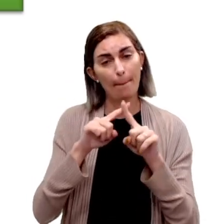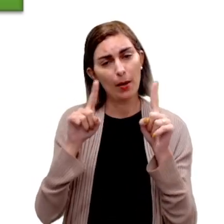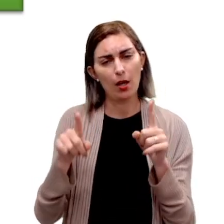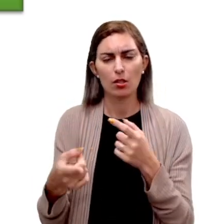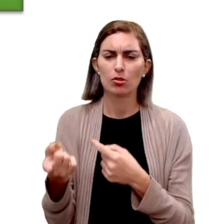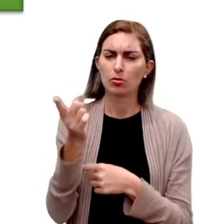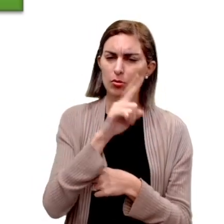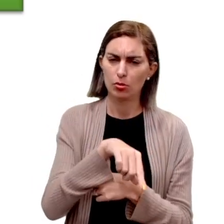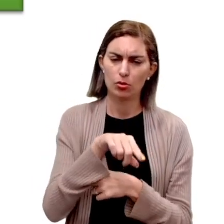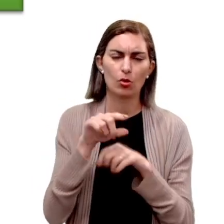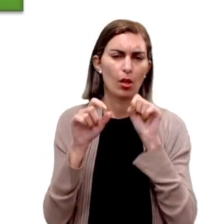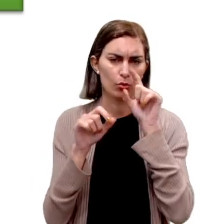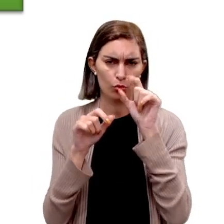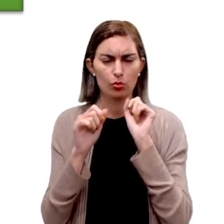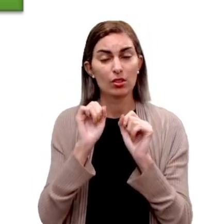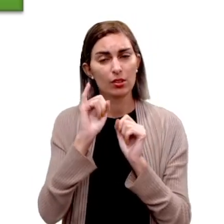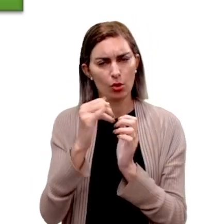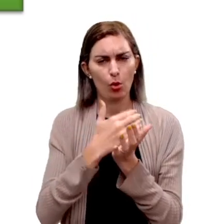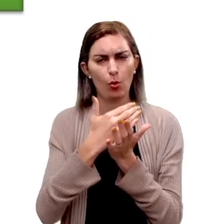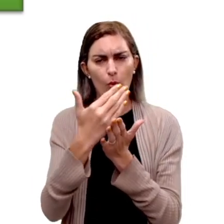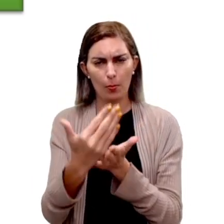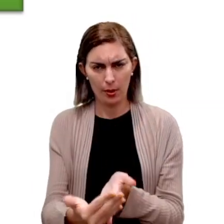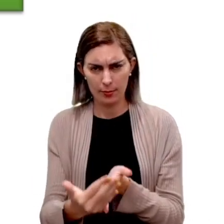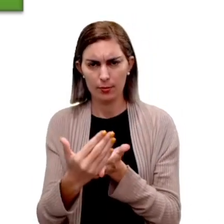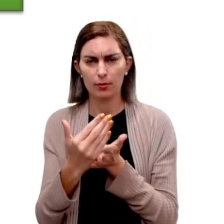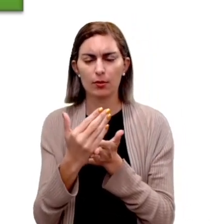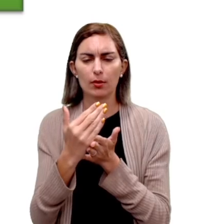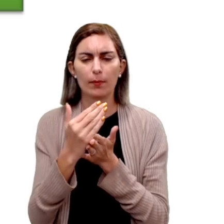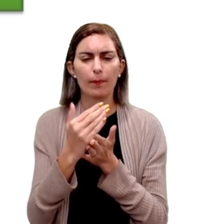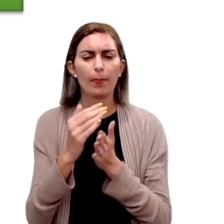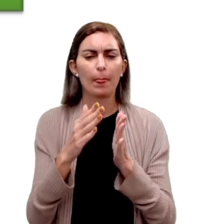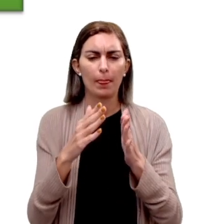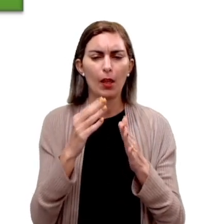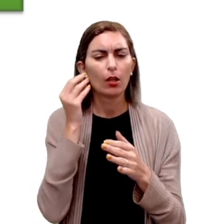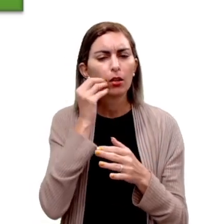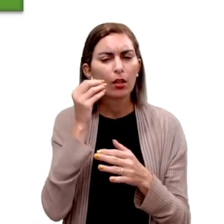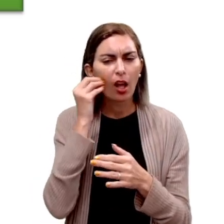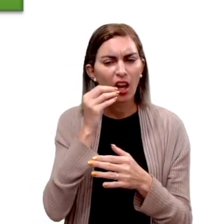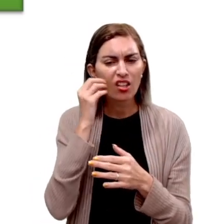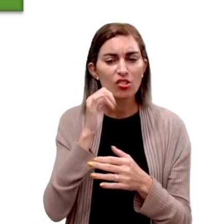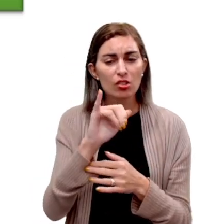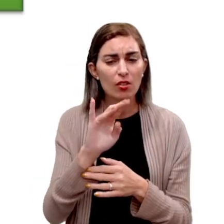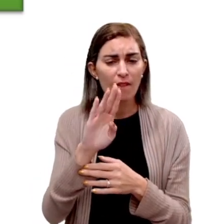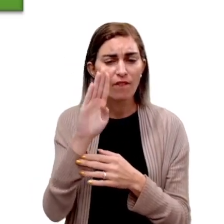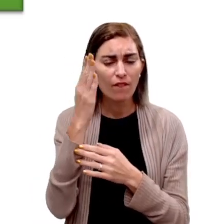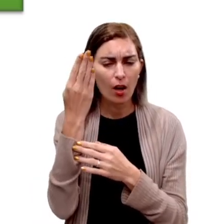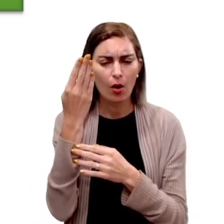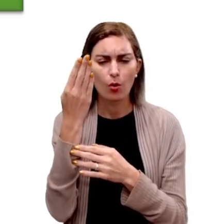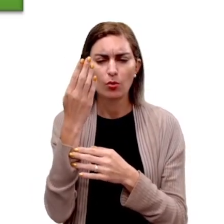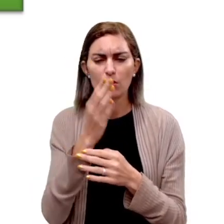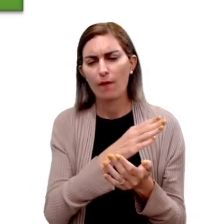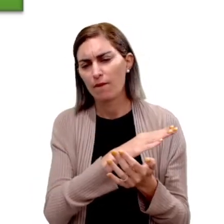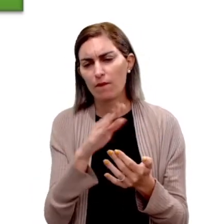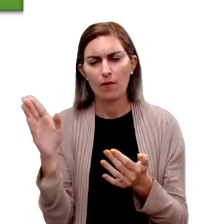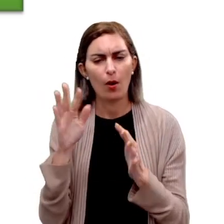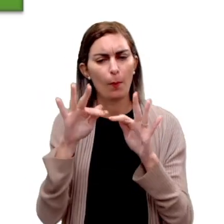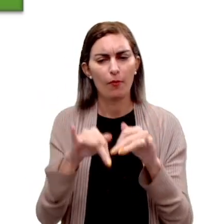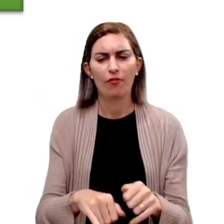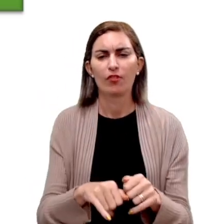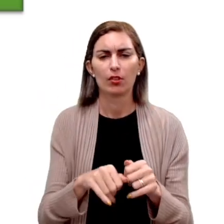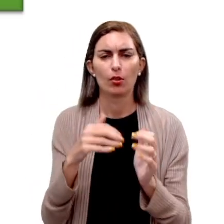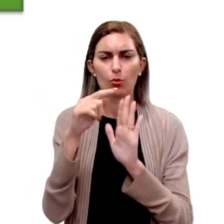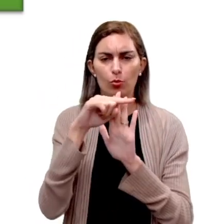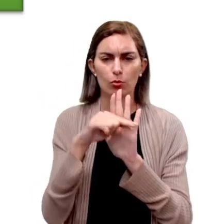da direita, ele começa no início, testa a condição. Se ela for falsa, ele vai para o final do